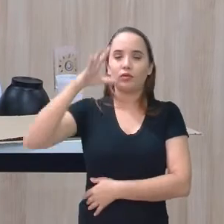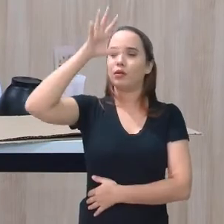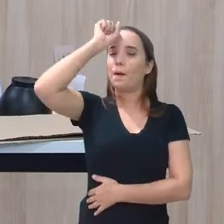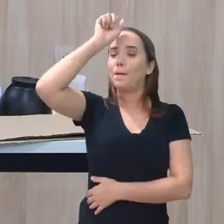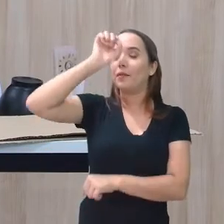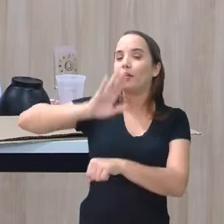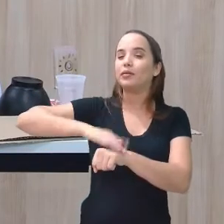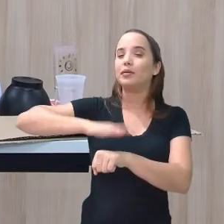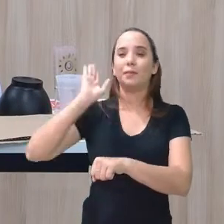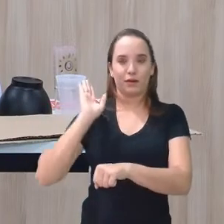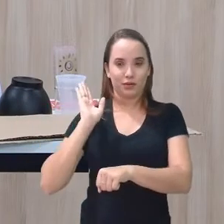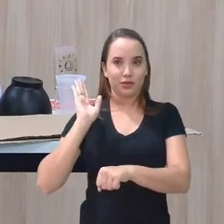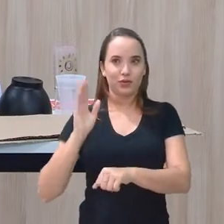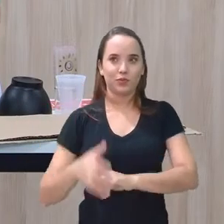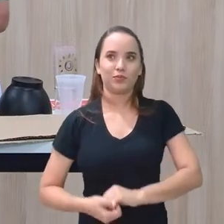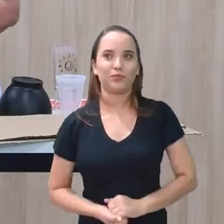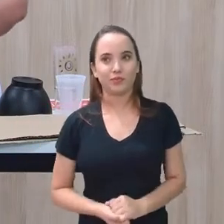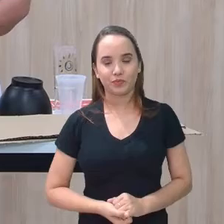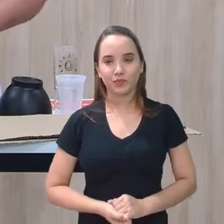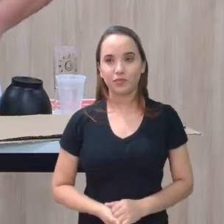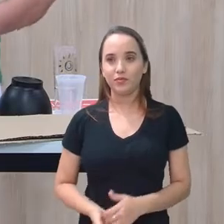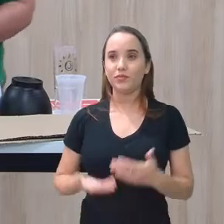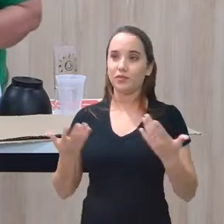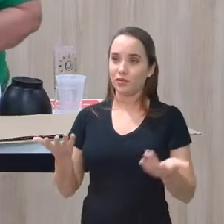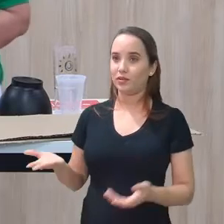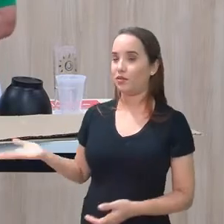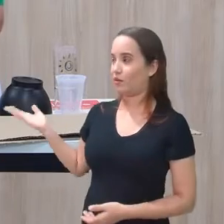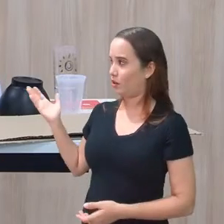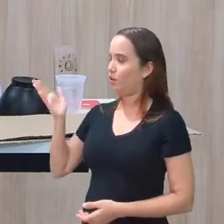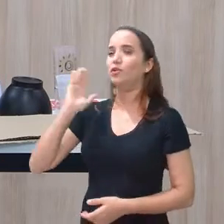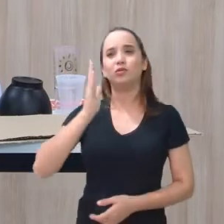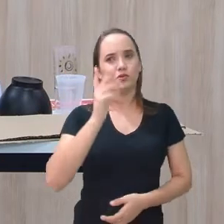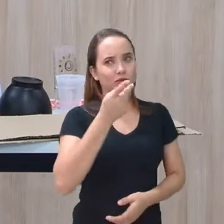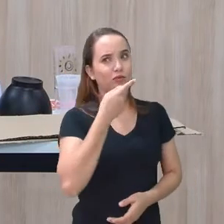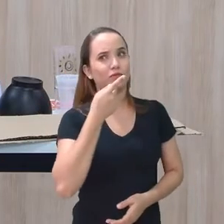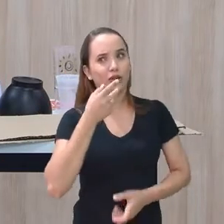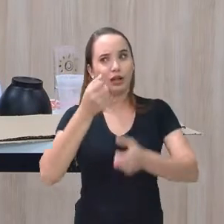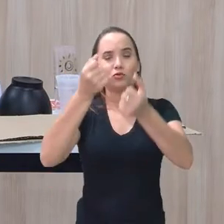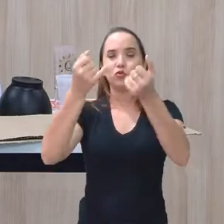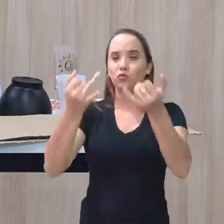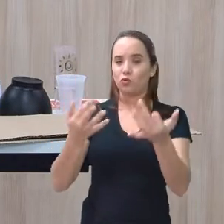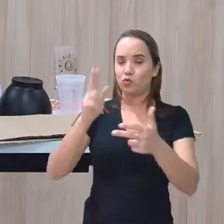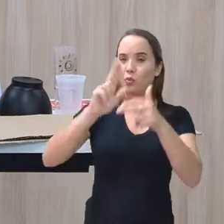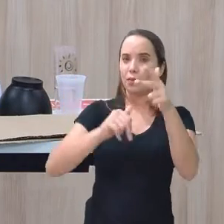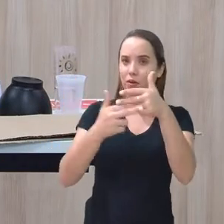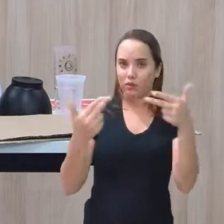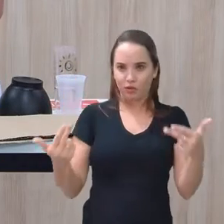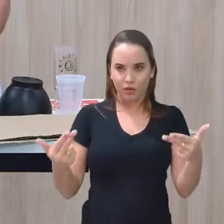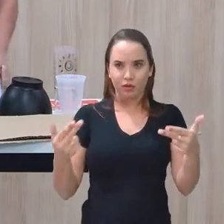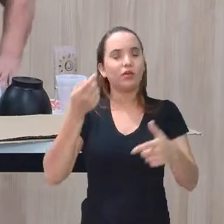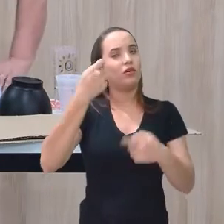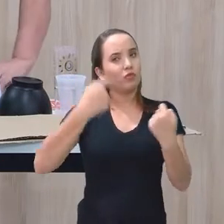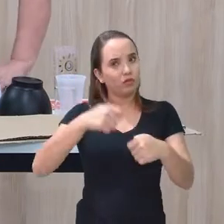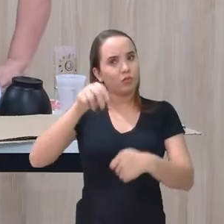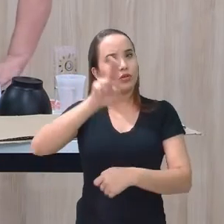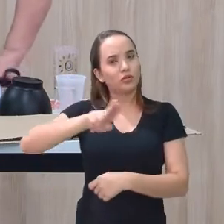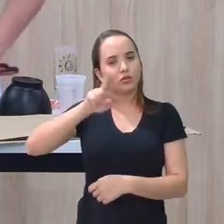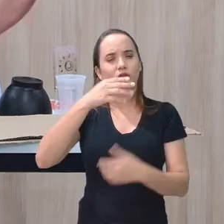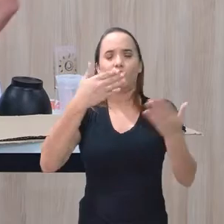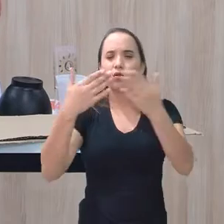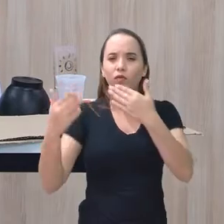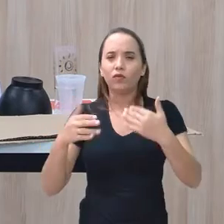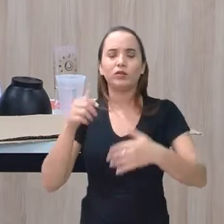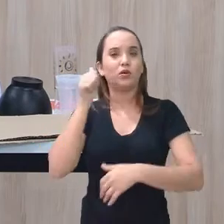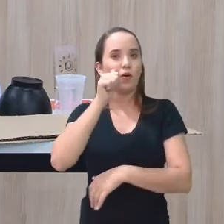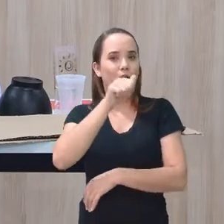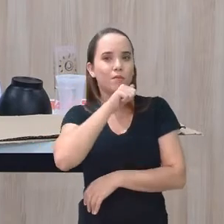aprender mais ainda. E aqui eu trouxe para vocês, né, os materiais que a gente precisa. Conversa aí com a mãe, com a